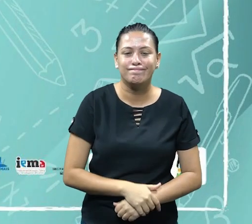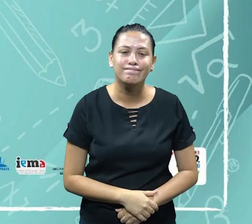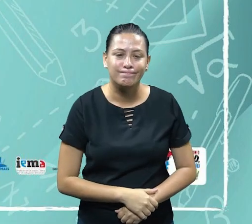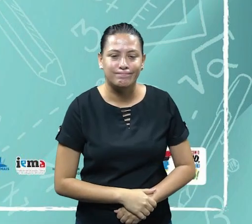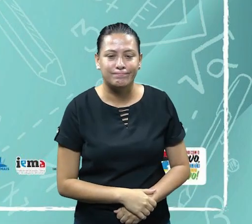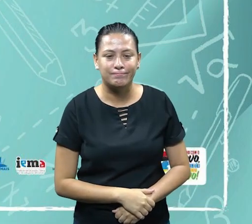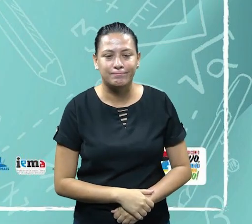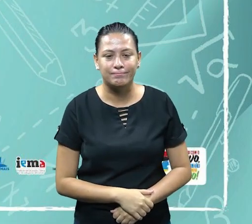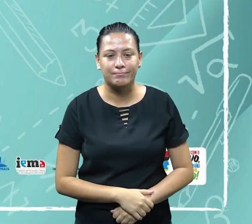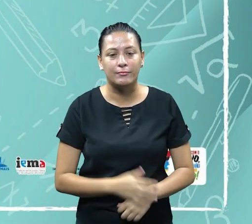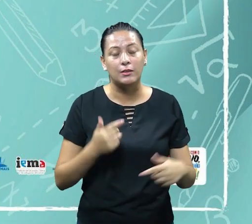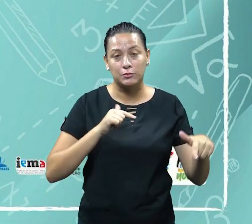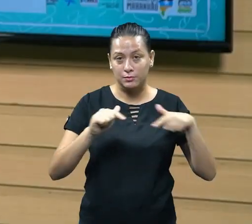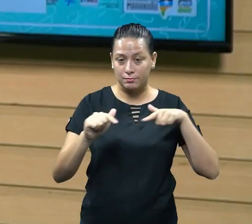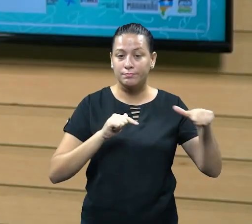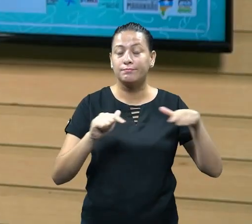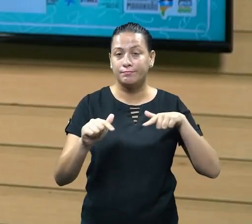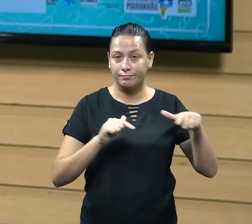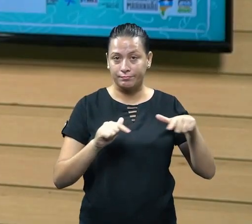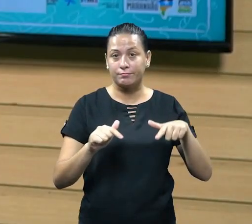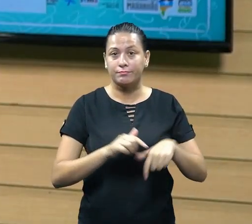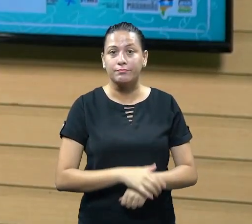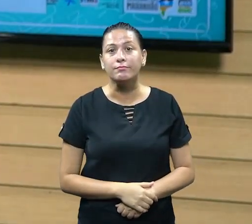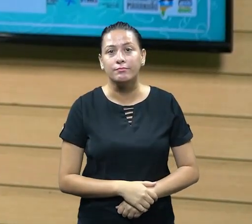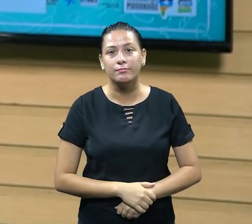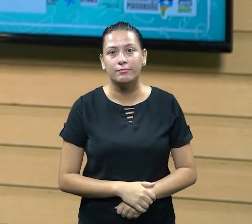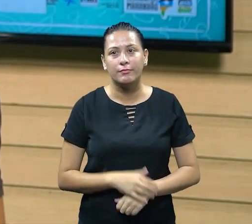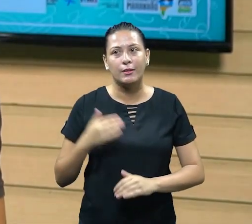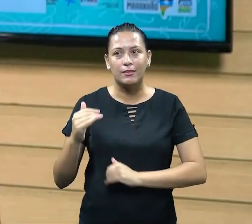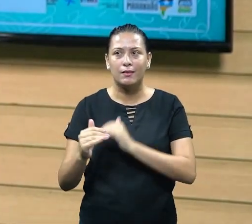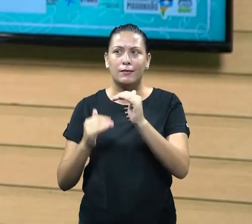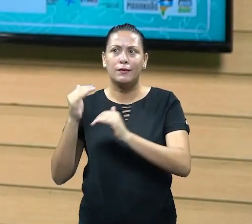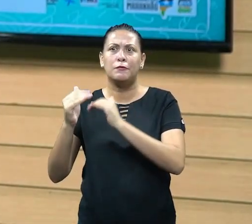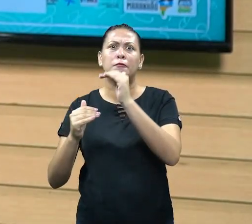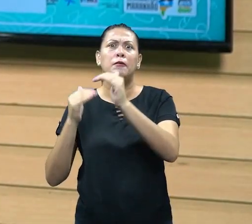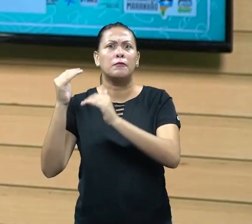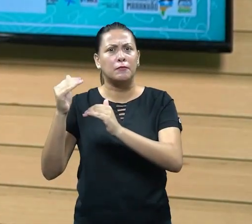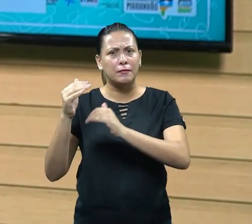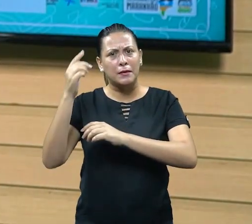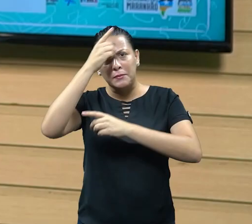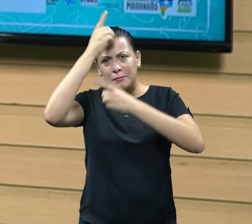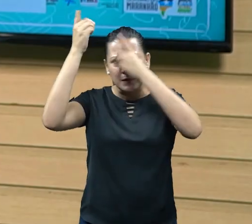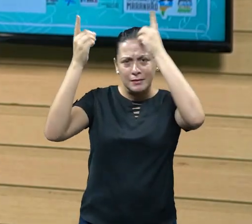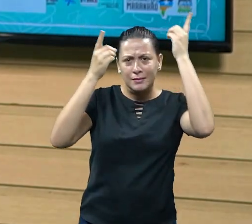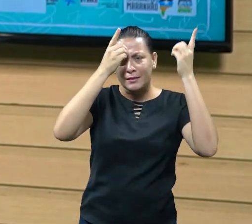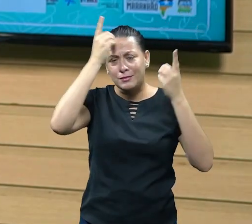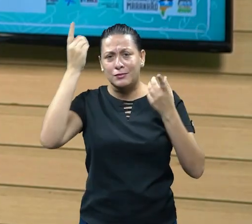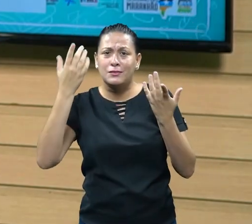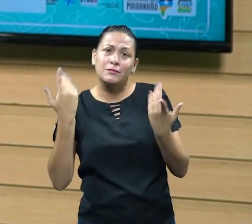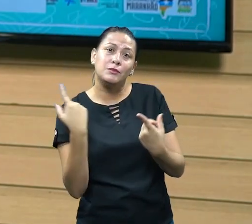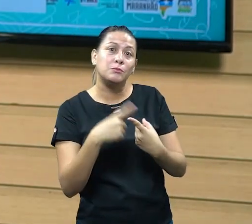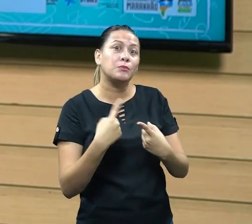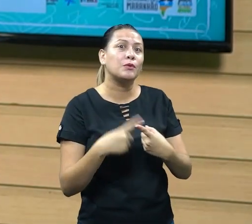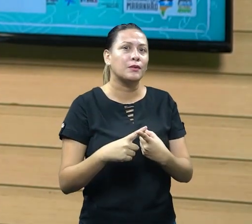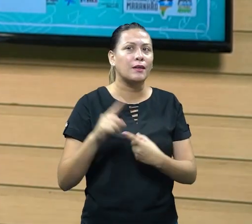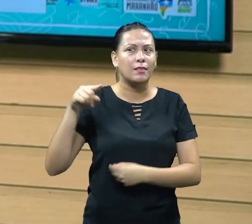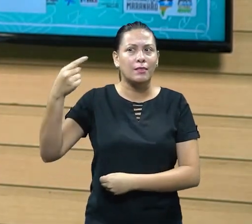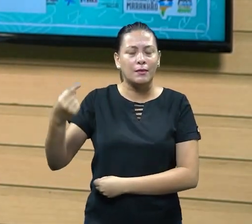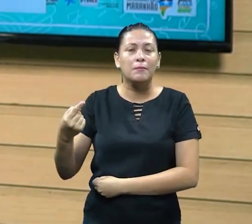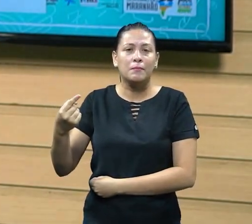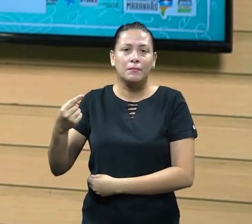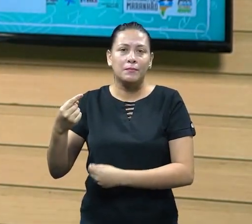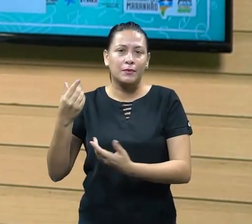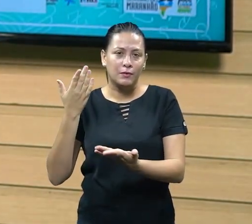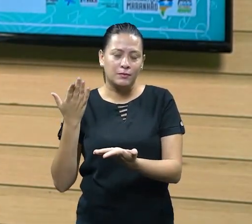Serviços, os serviços cada dia que passa, eles estão mais inovadores, mais criativos. Por que tudo isso? Porque a gente vai falar daqui a pouco dos clientes. Os clientes estão